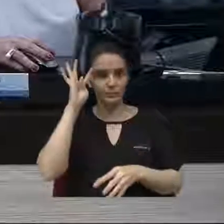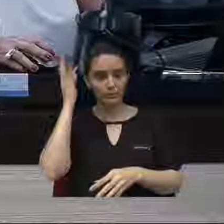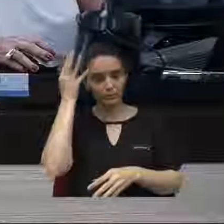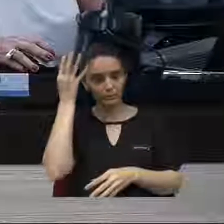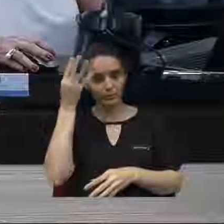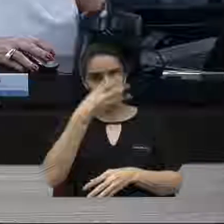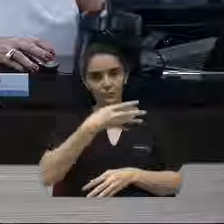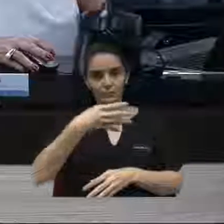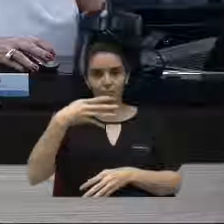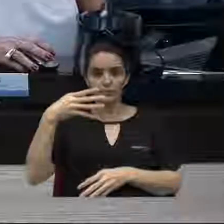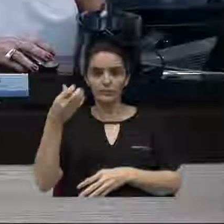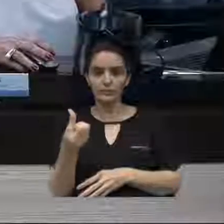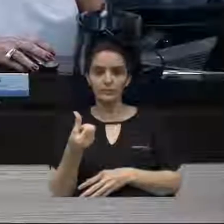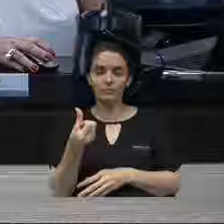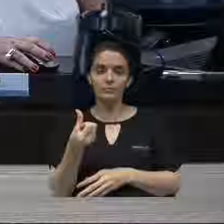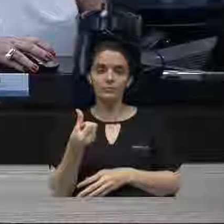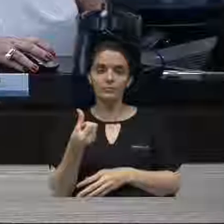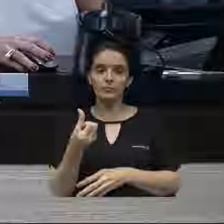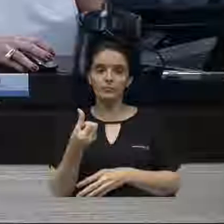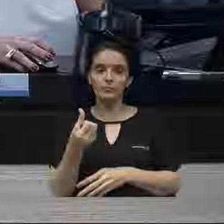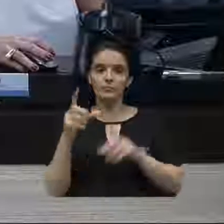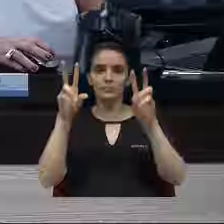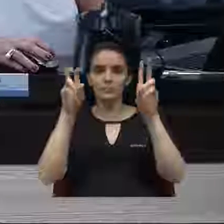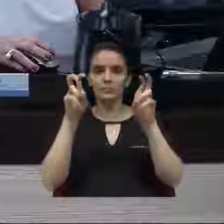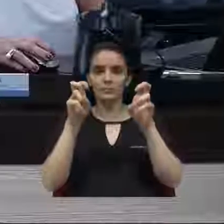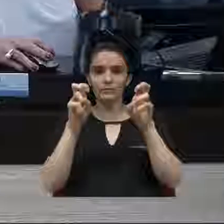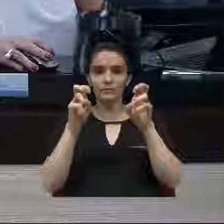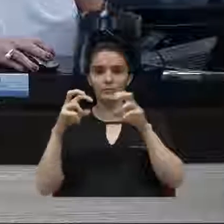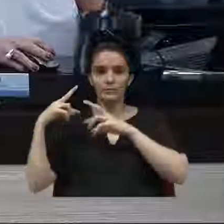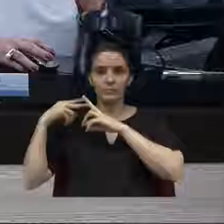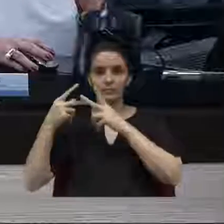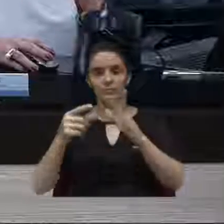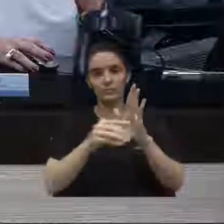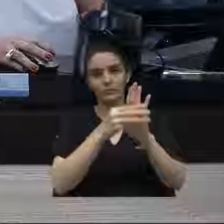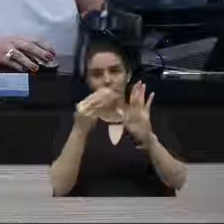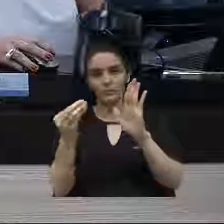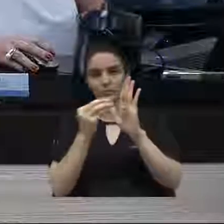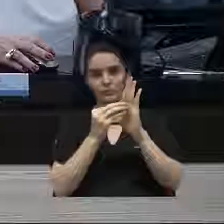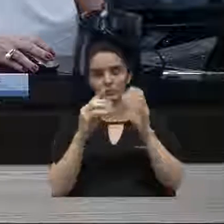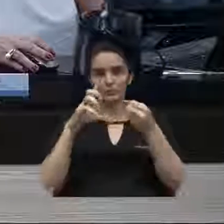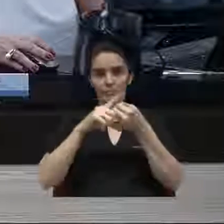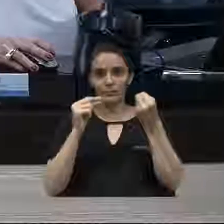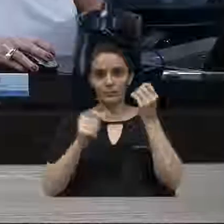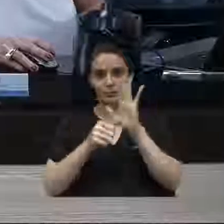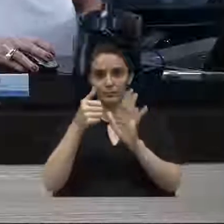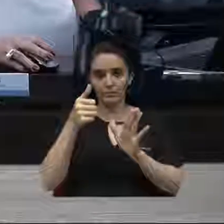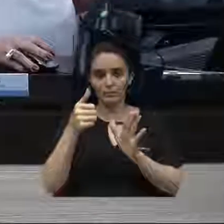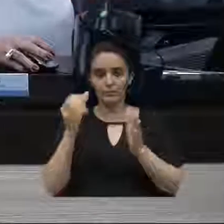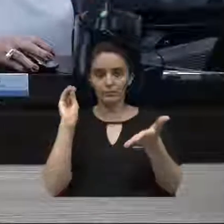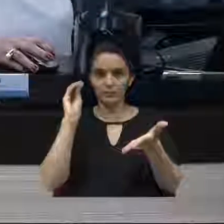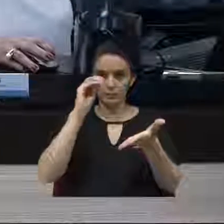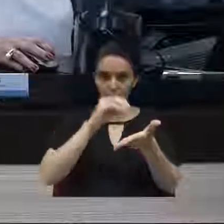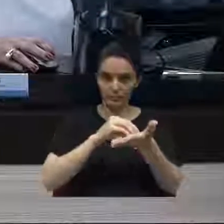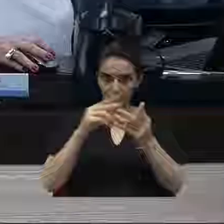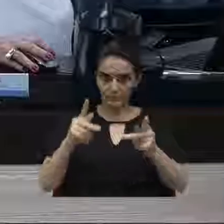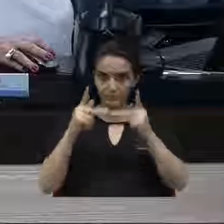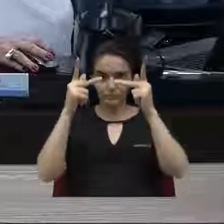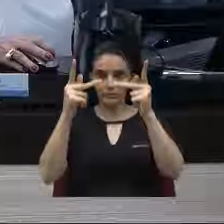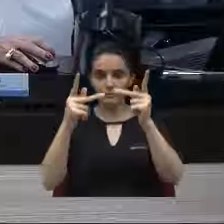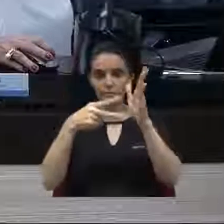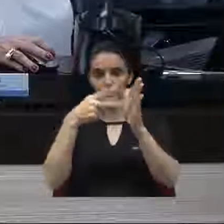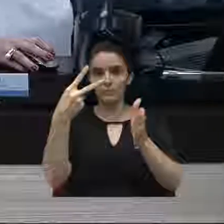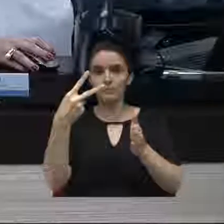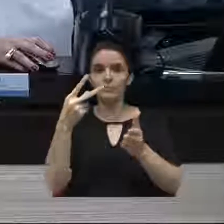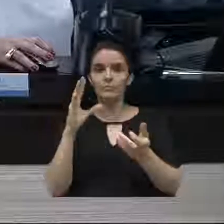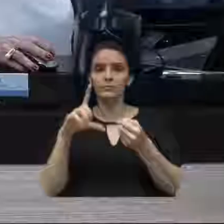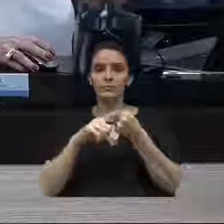resolução 46. Assunto: altera a ementa e o artigo 1º e acrescenta o parágrafo 2º